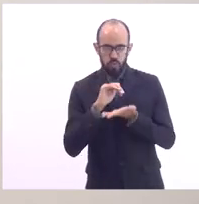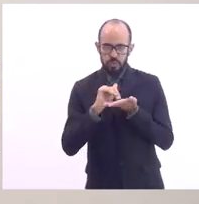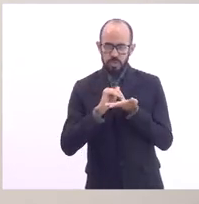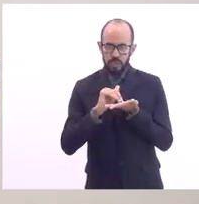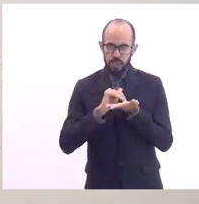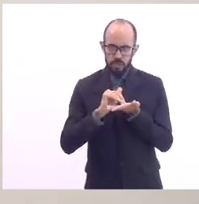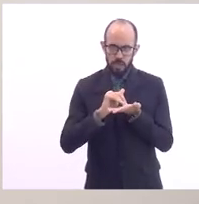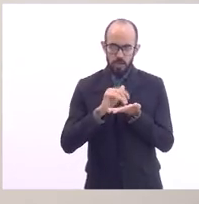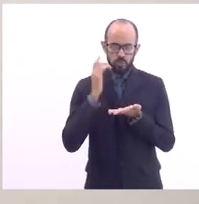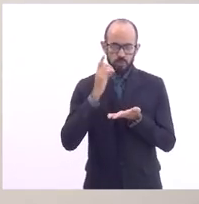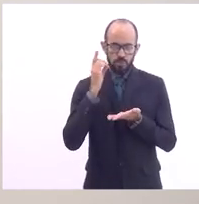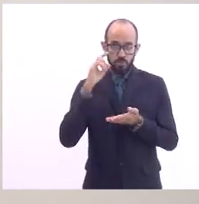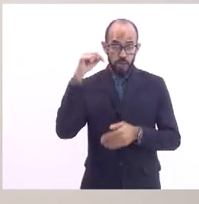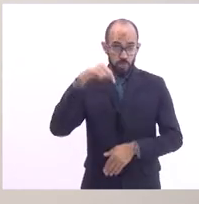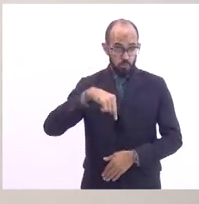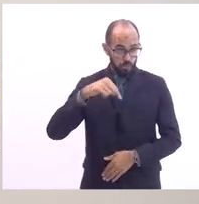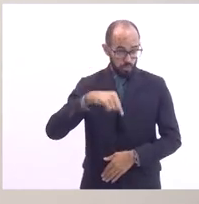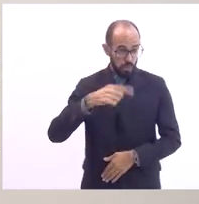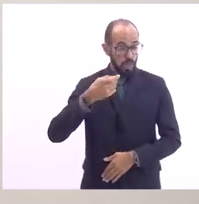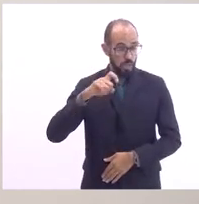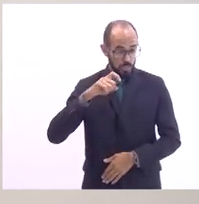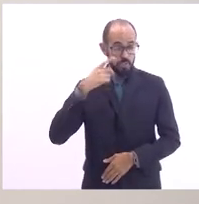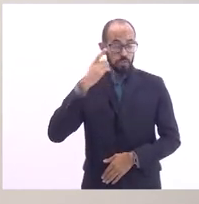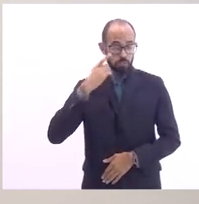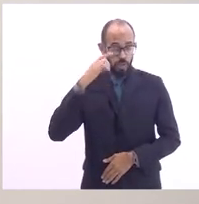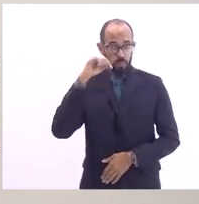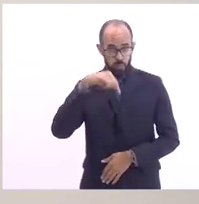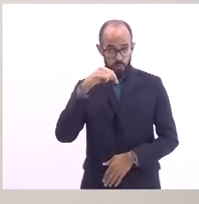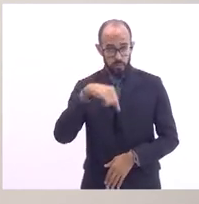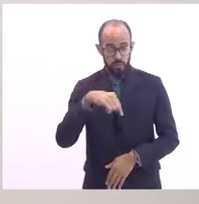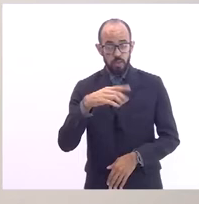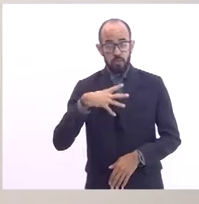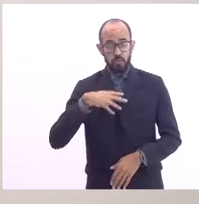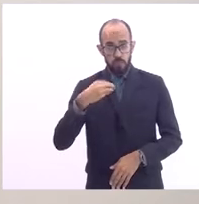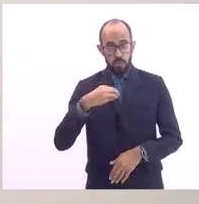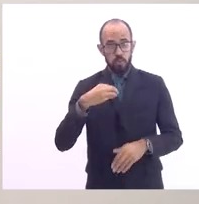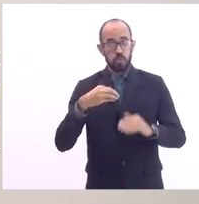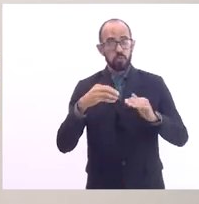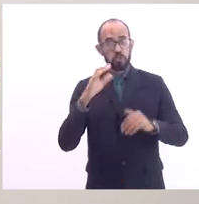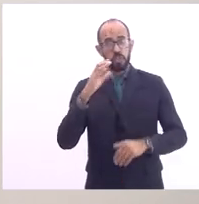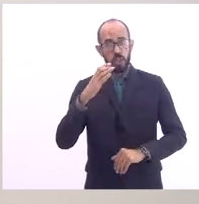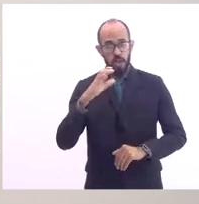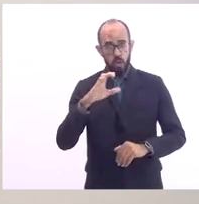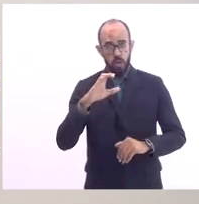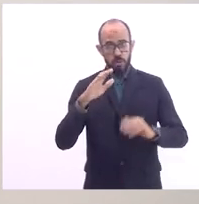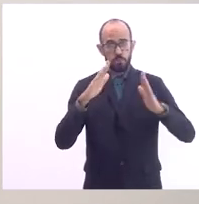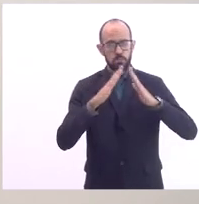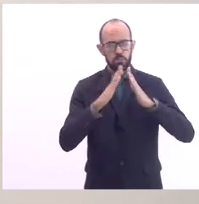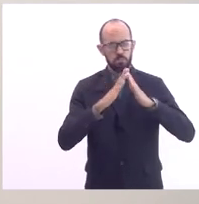foi deputado aqui na casa, que também é filho de Niterói, morador da região